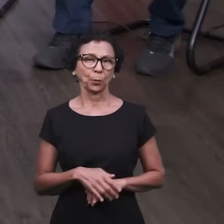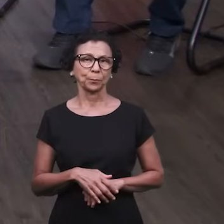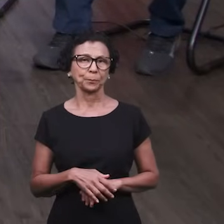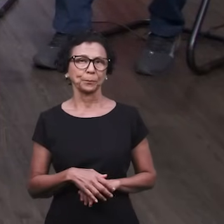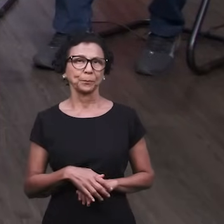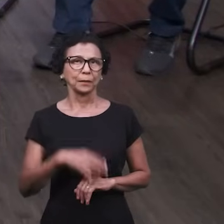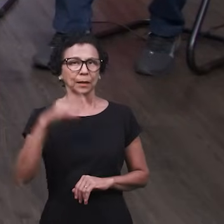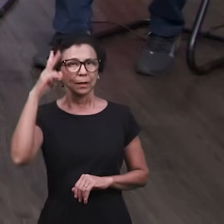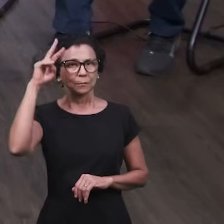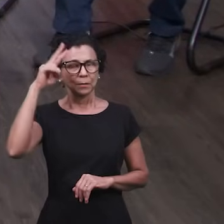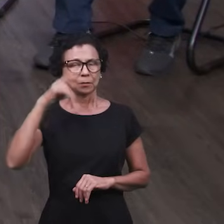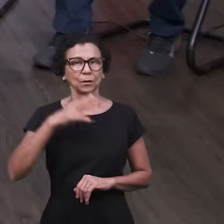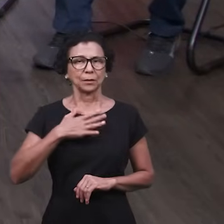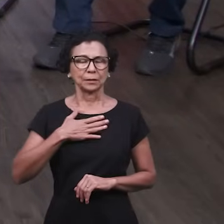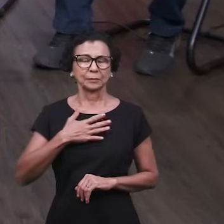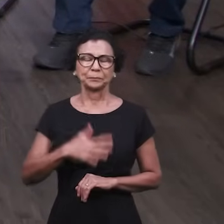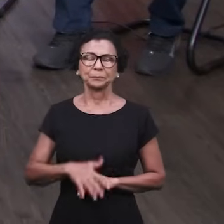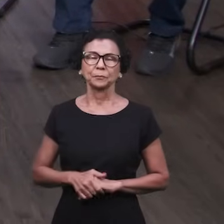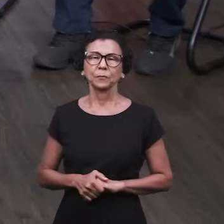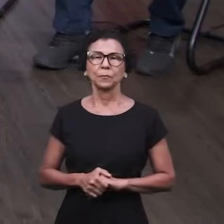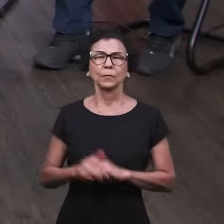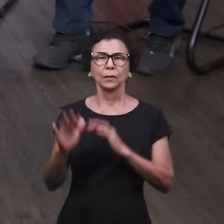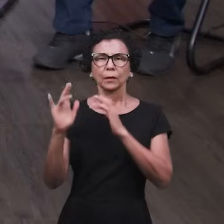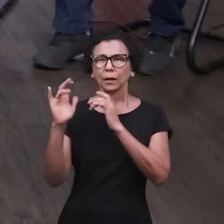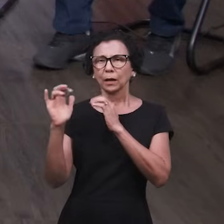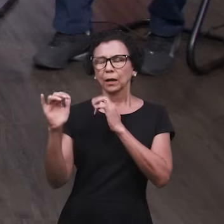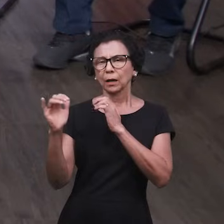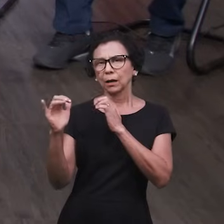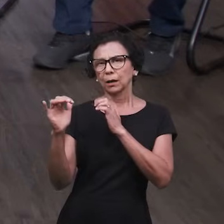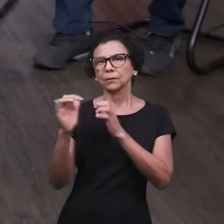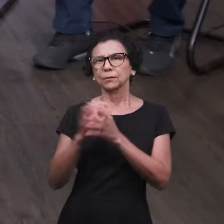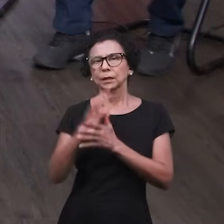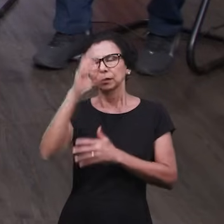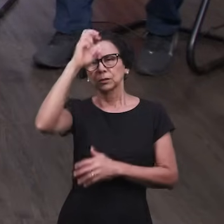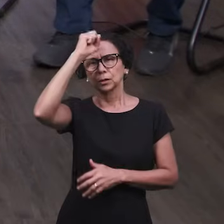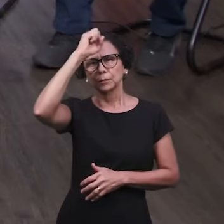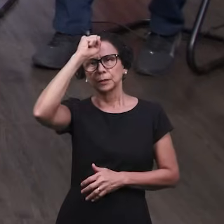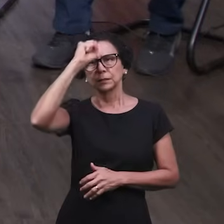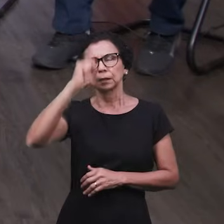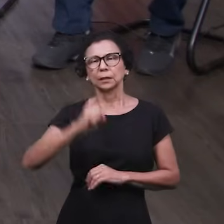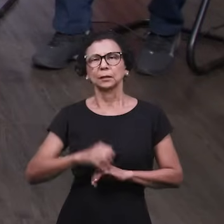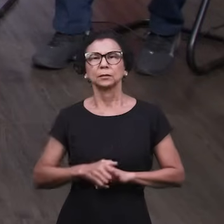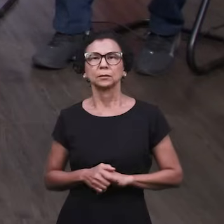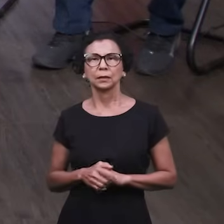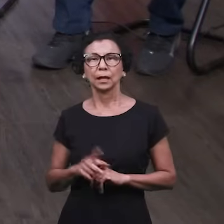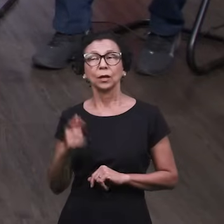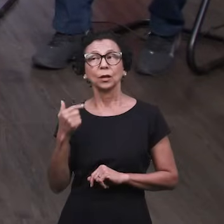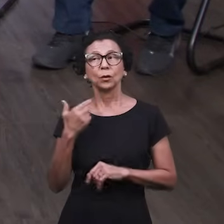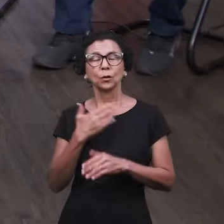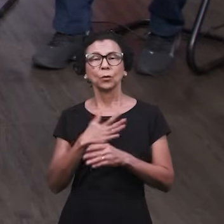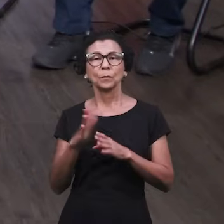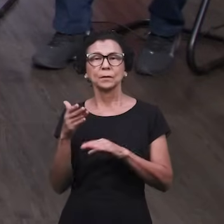seguinte. Depois que eu me apaixonei pela flauta, eu comecei a frequentar muito os seminários, né?